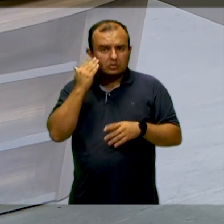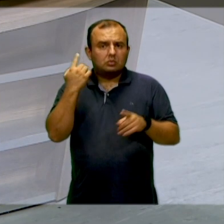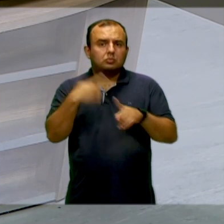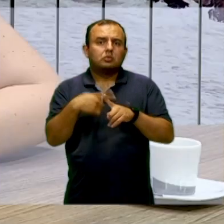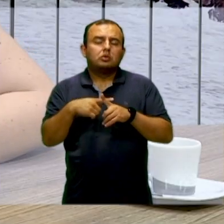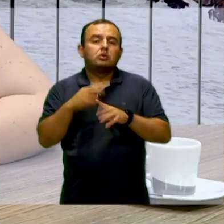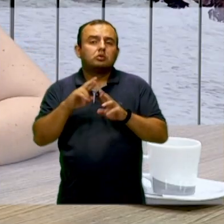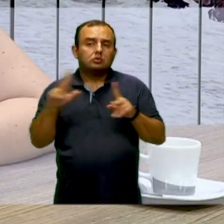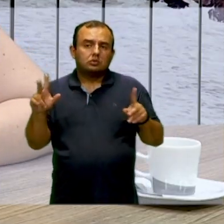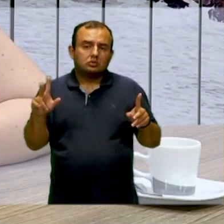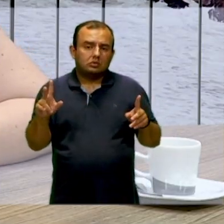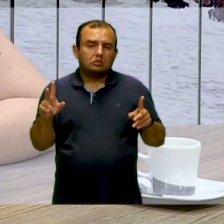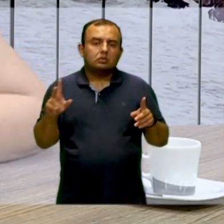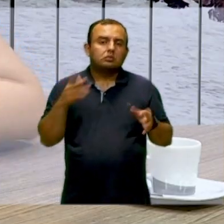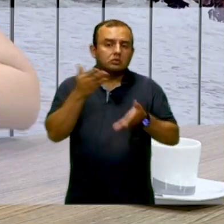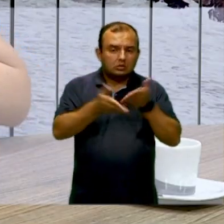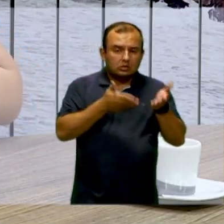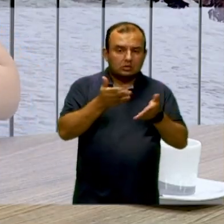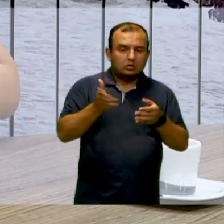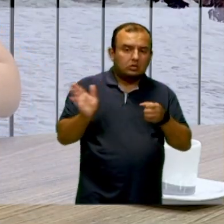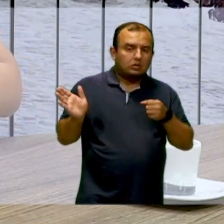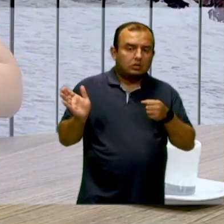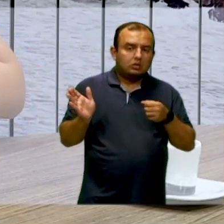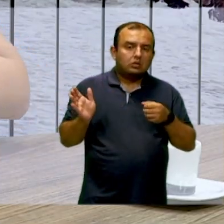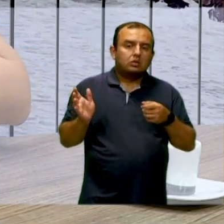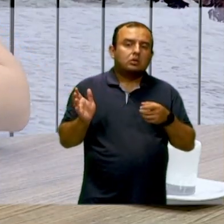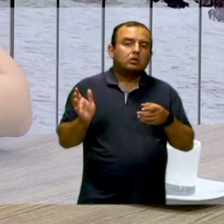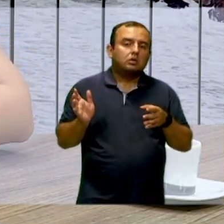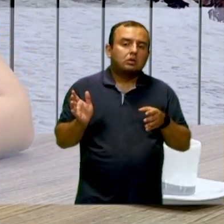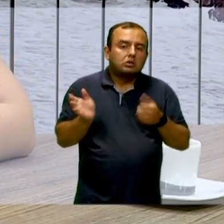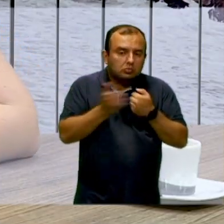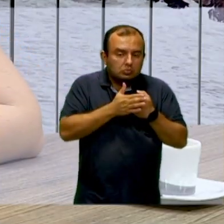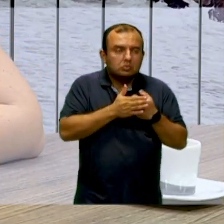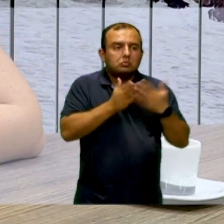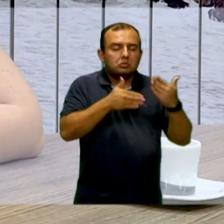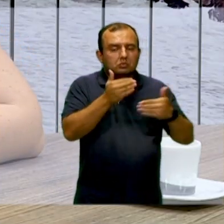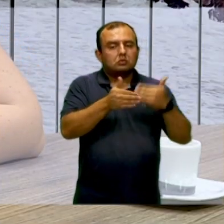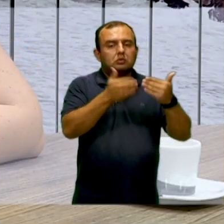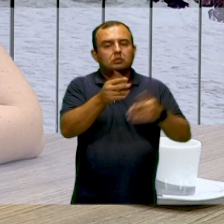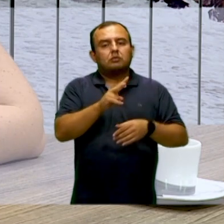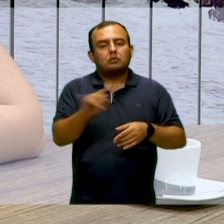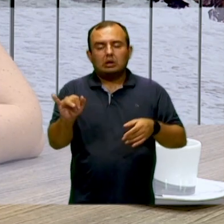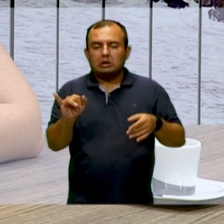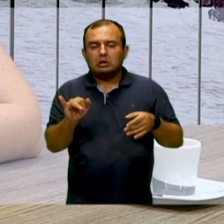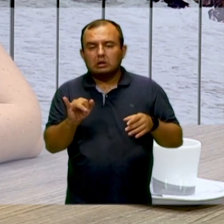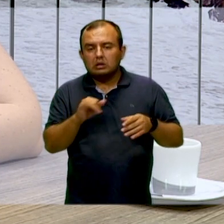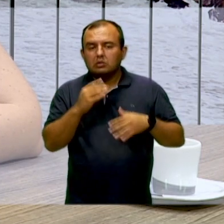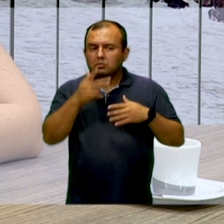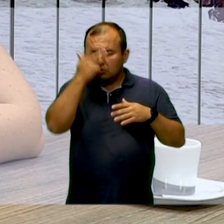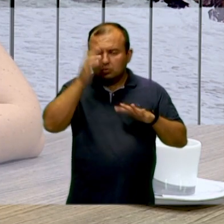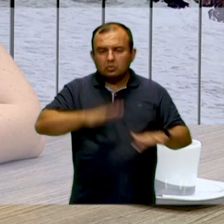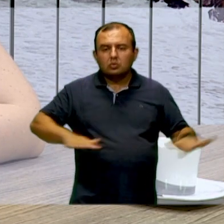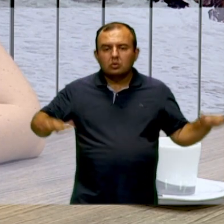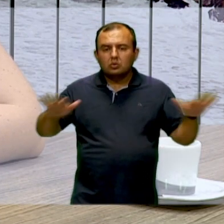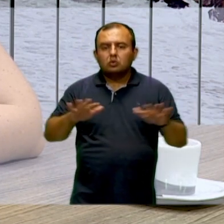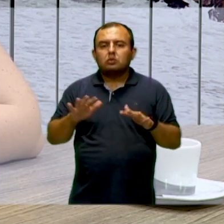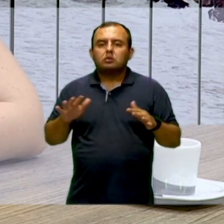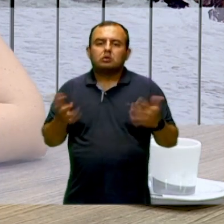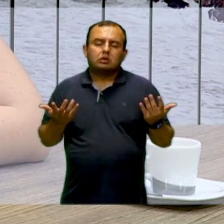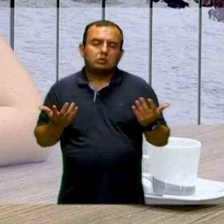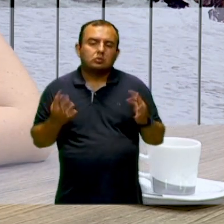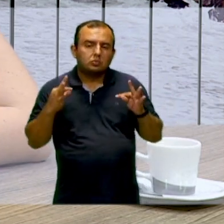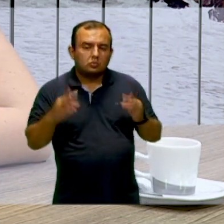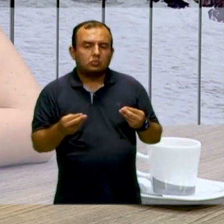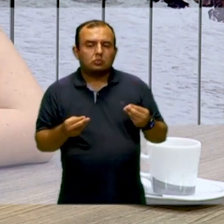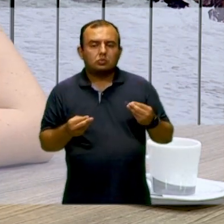outra forma. Paliativa é verdade, escondidinha, mas que vai fazer todo esse pessoal, de alguma